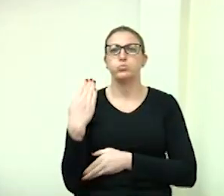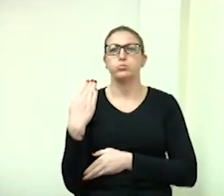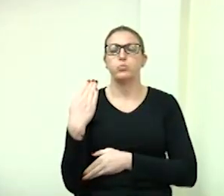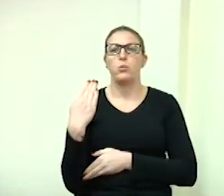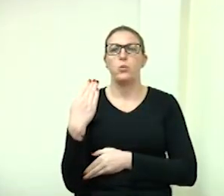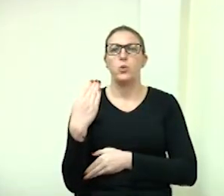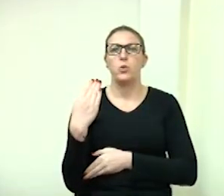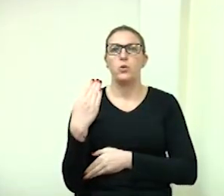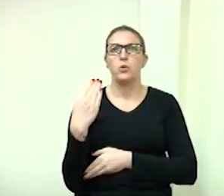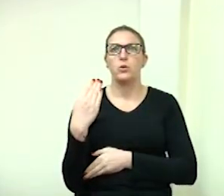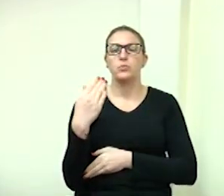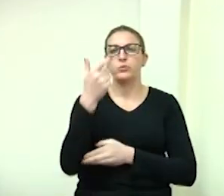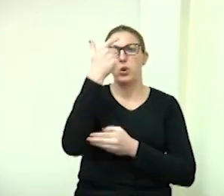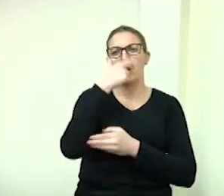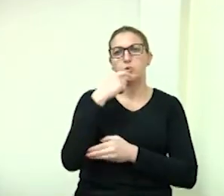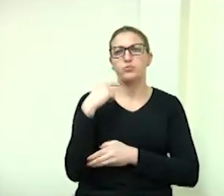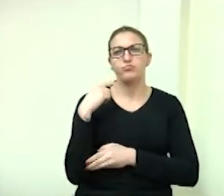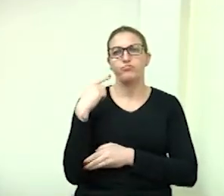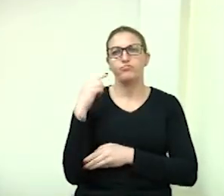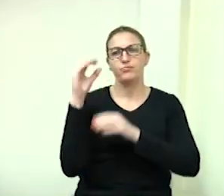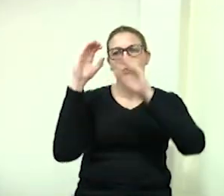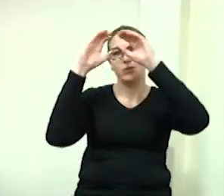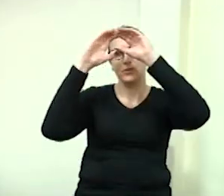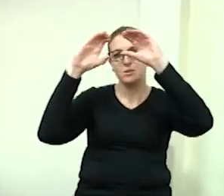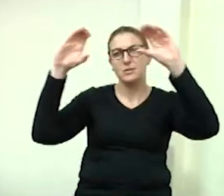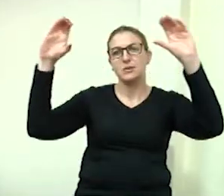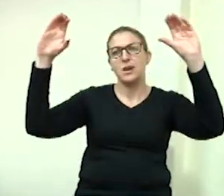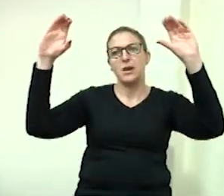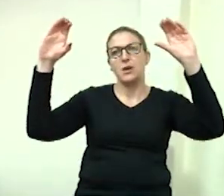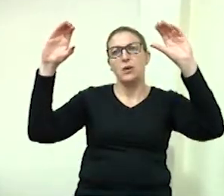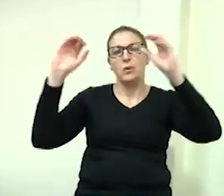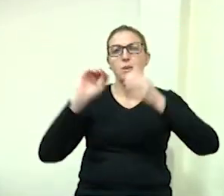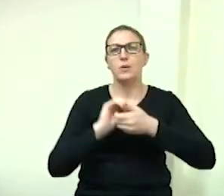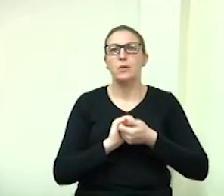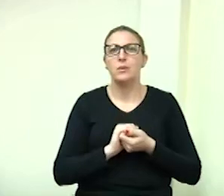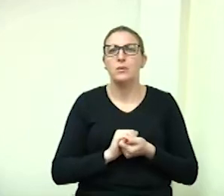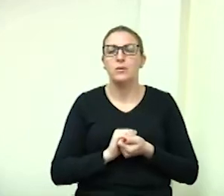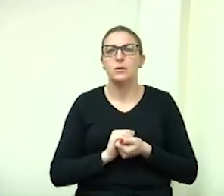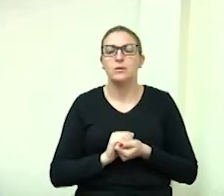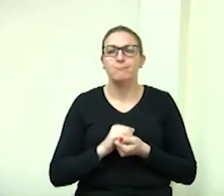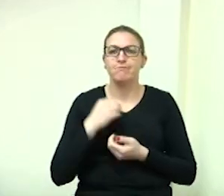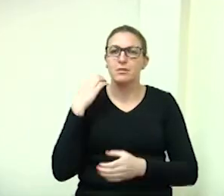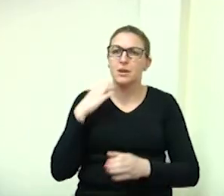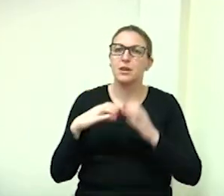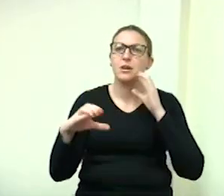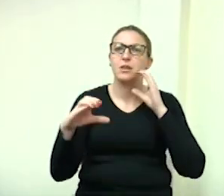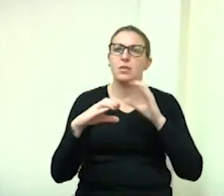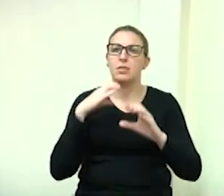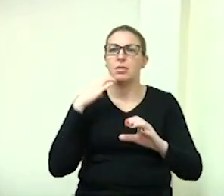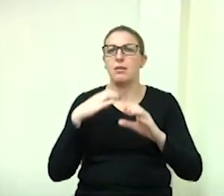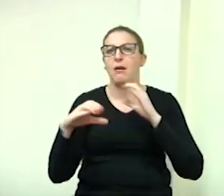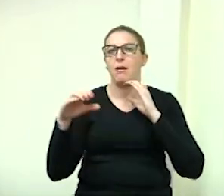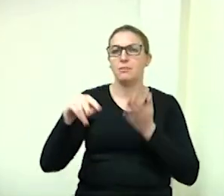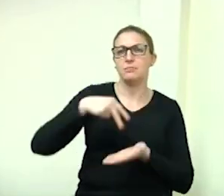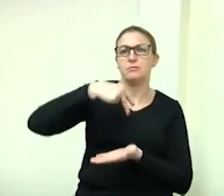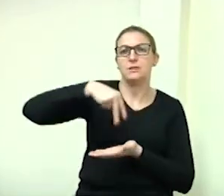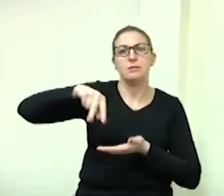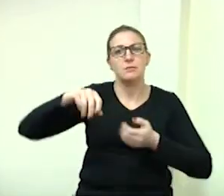uma instância maior né fazer a outros fandangos